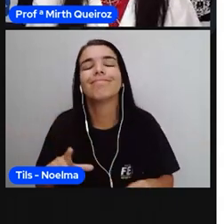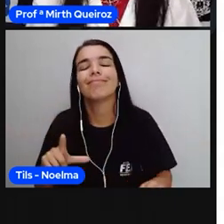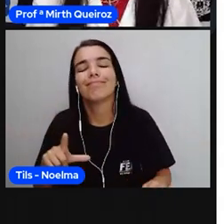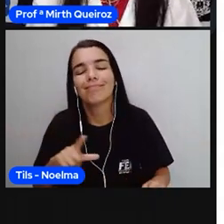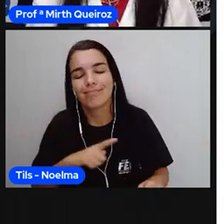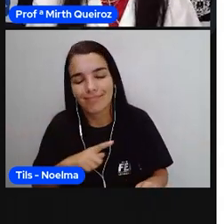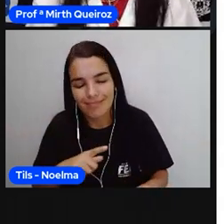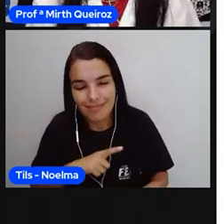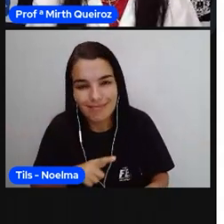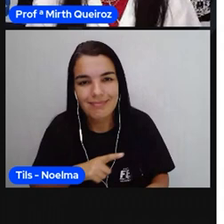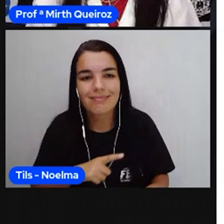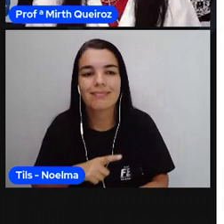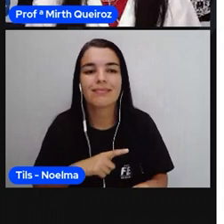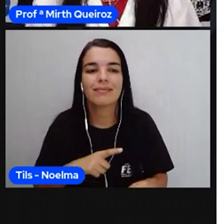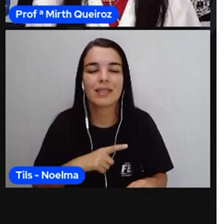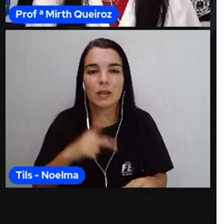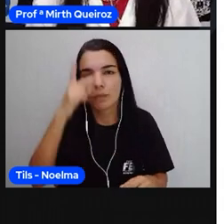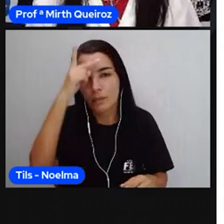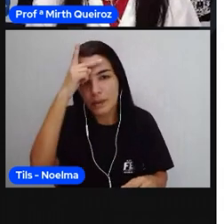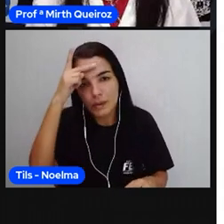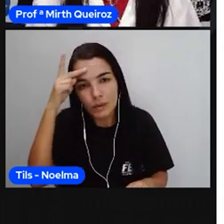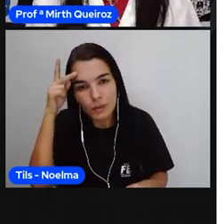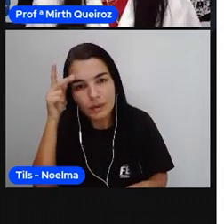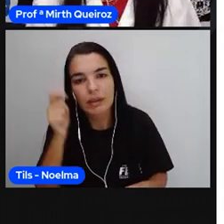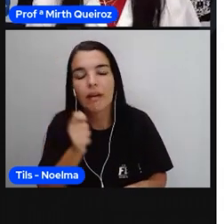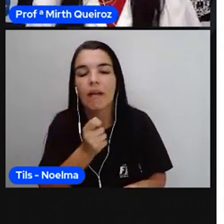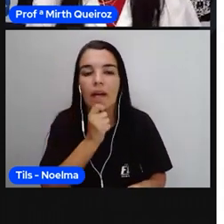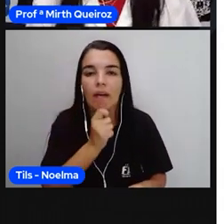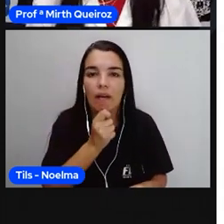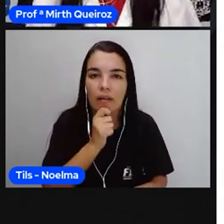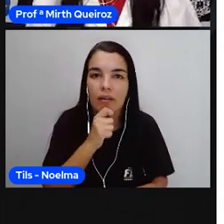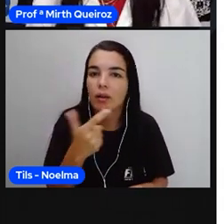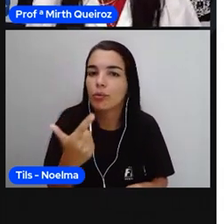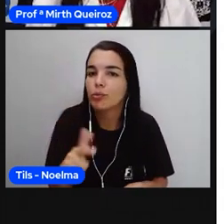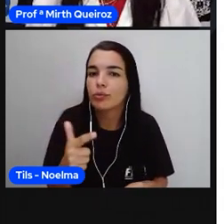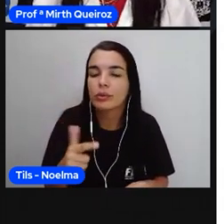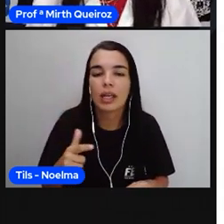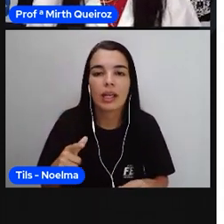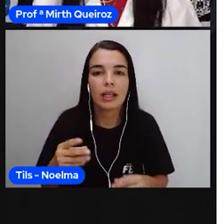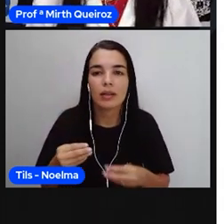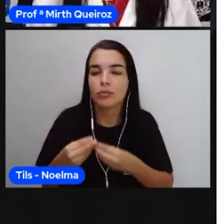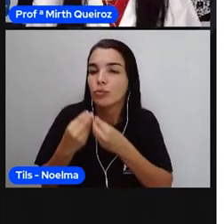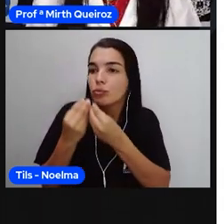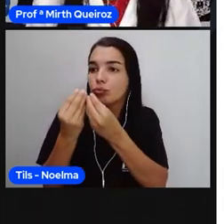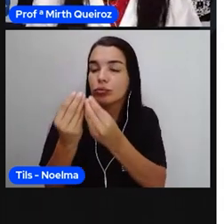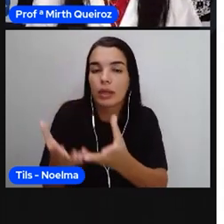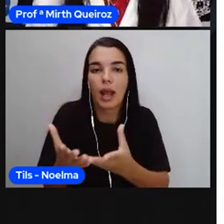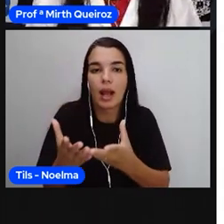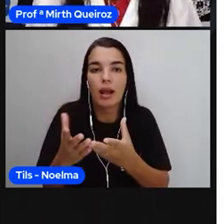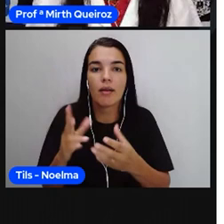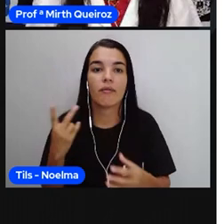temos pessoas que não valorizam a educação, né? E